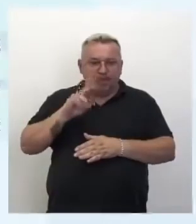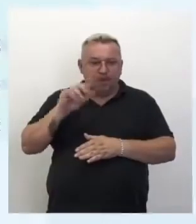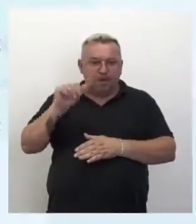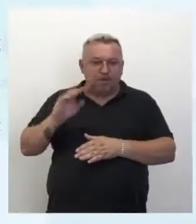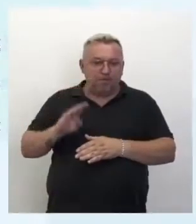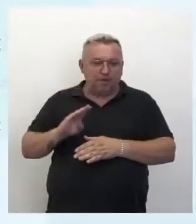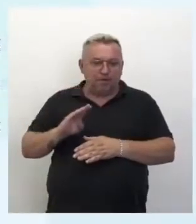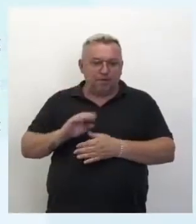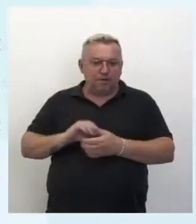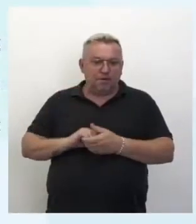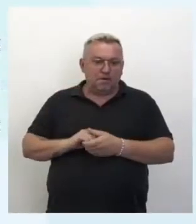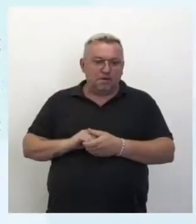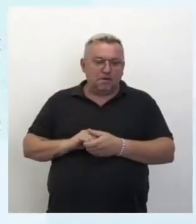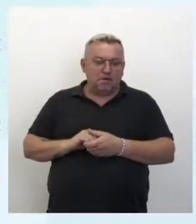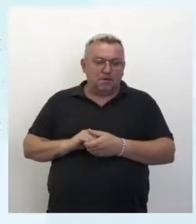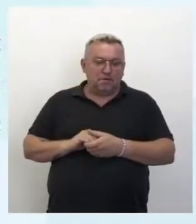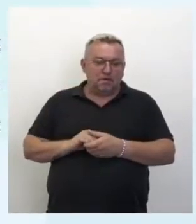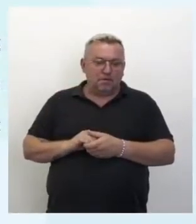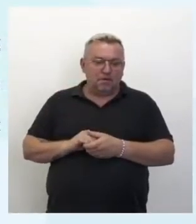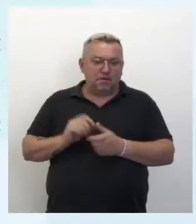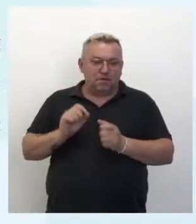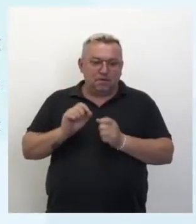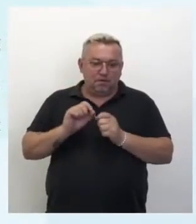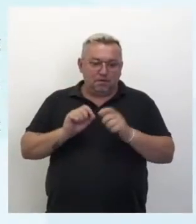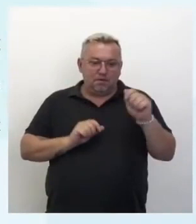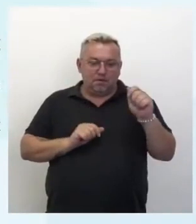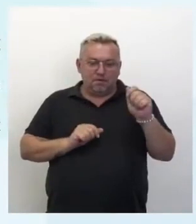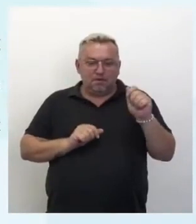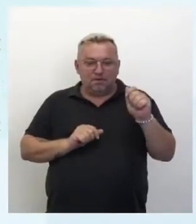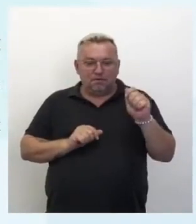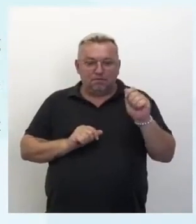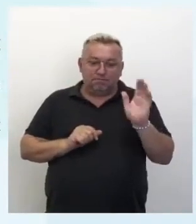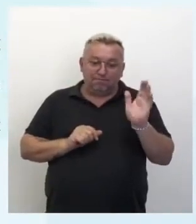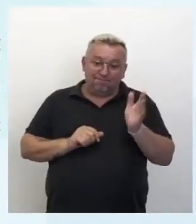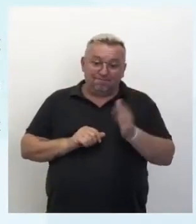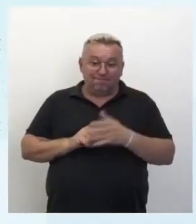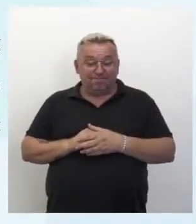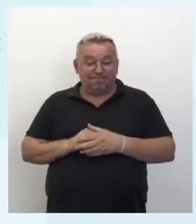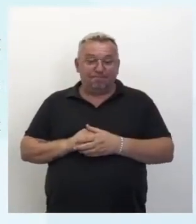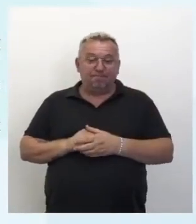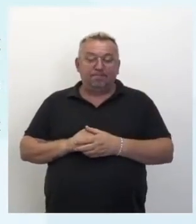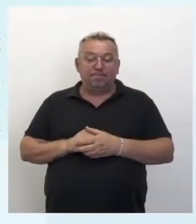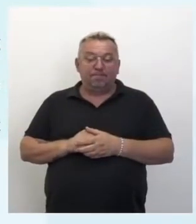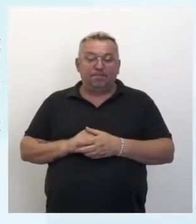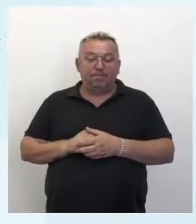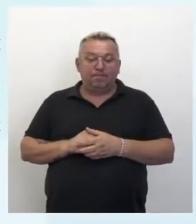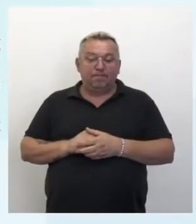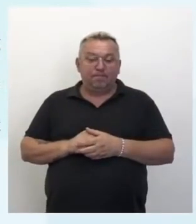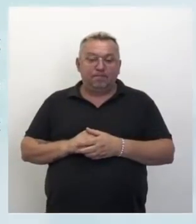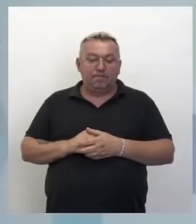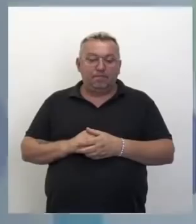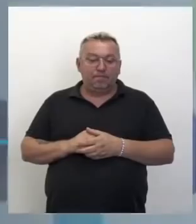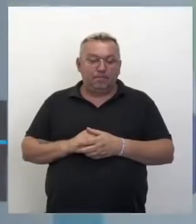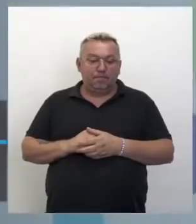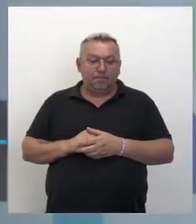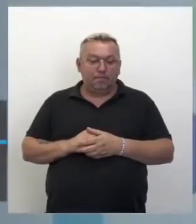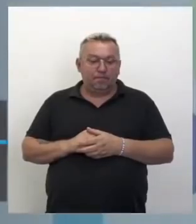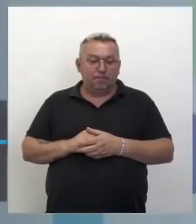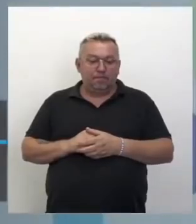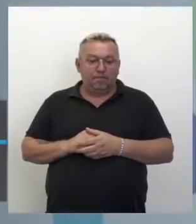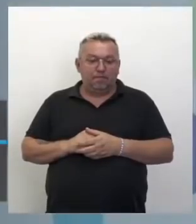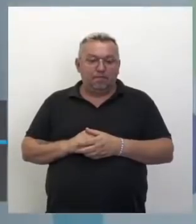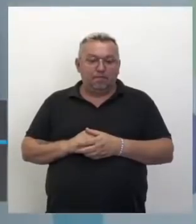Então, poderia ser um pouquinho A. Não, é a B mesmo, tá certo aí. Tá todo mundo certo, é isso aí.